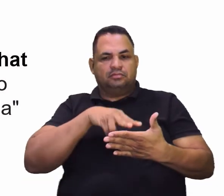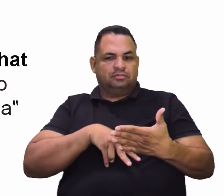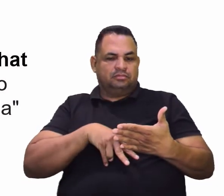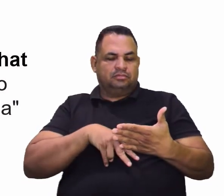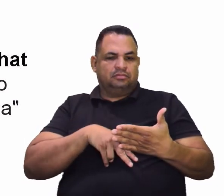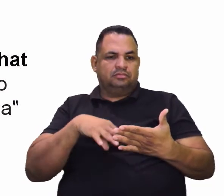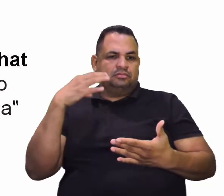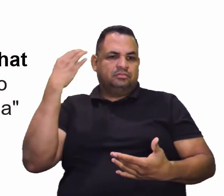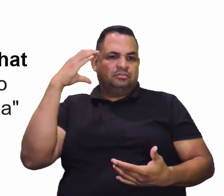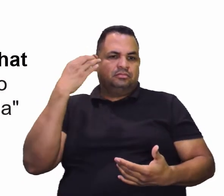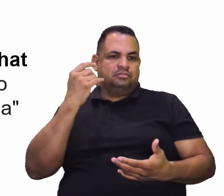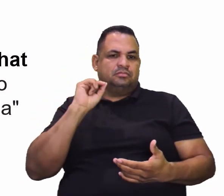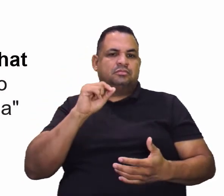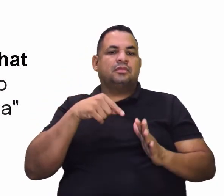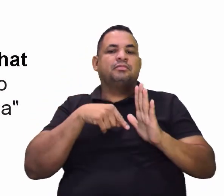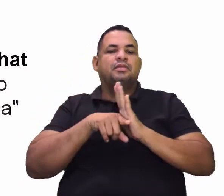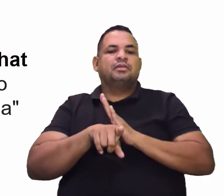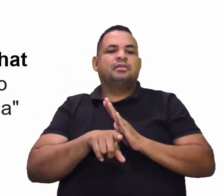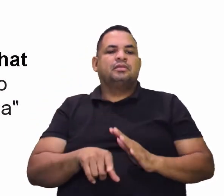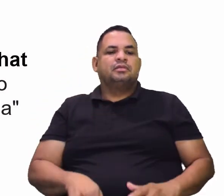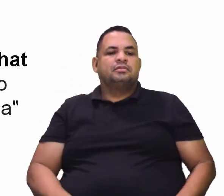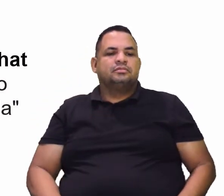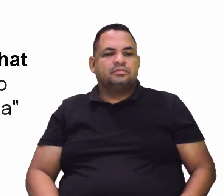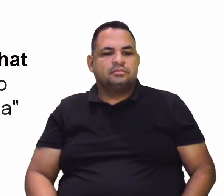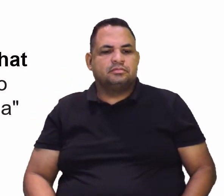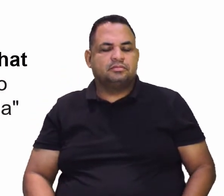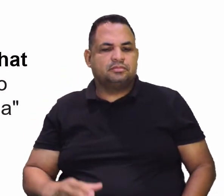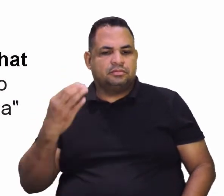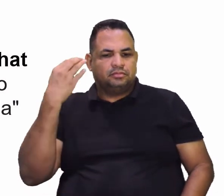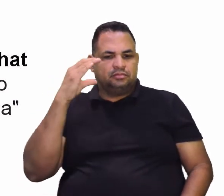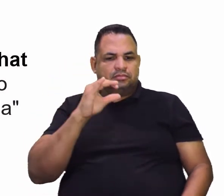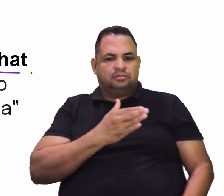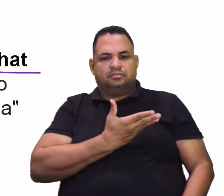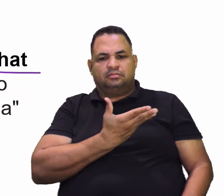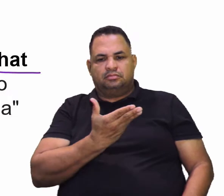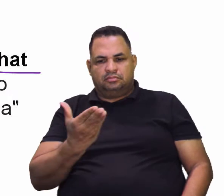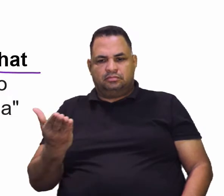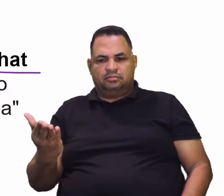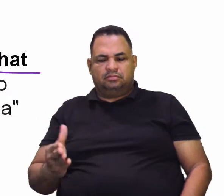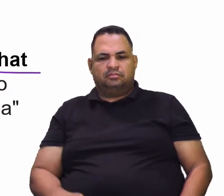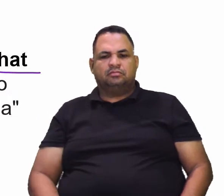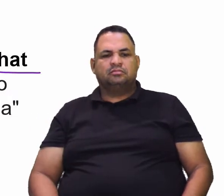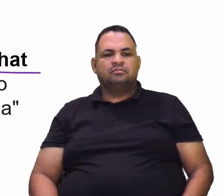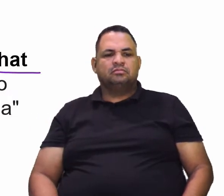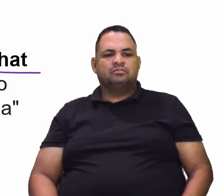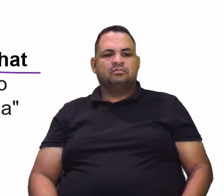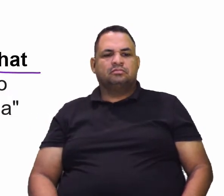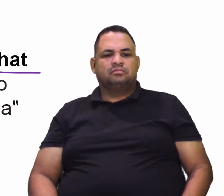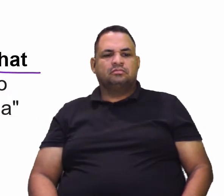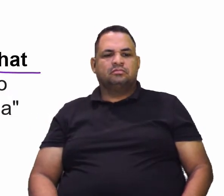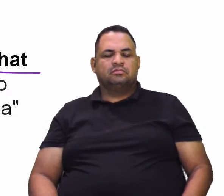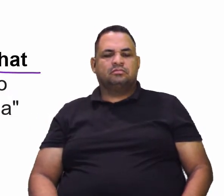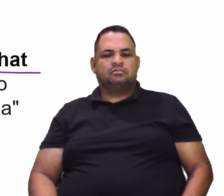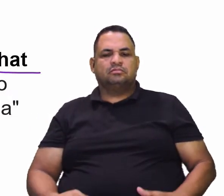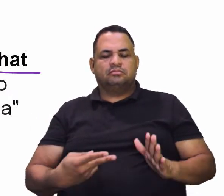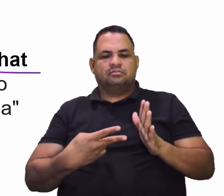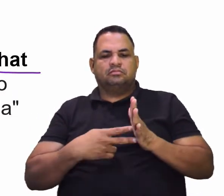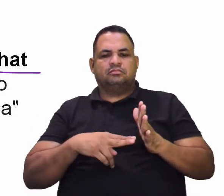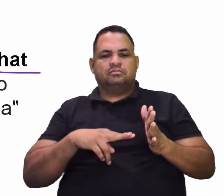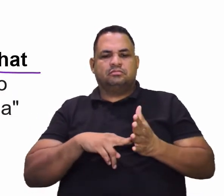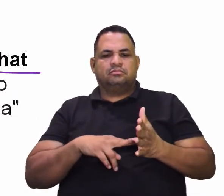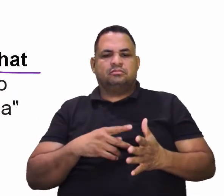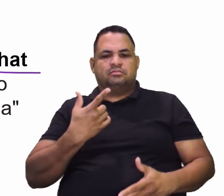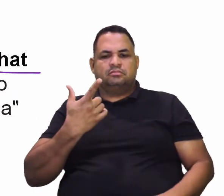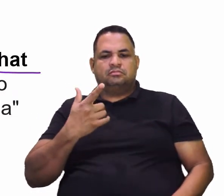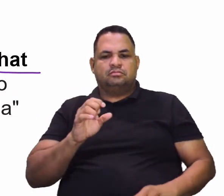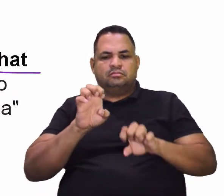a música, o que ele estava pedindo aqui? Na letra da música, You're going to lose that girl, que significa,